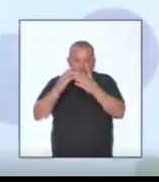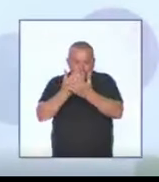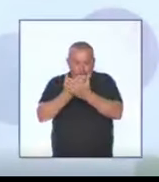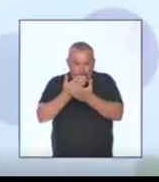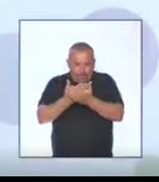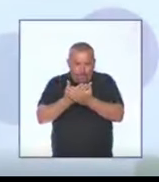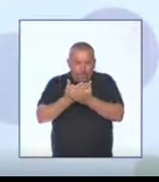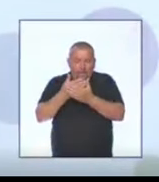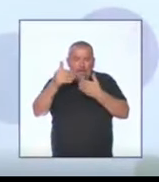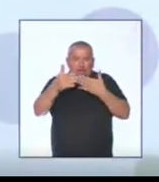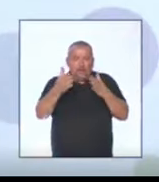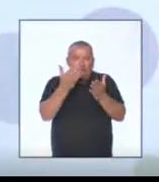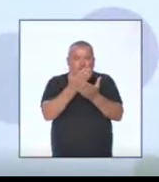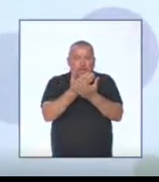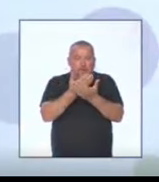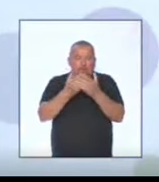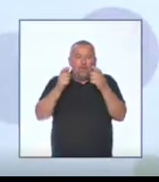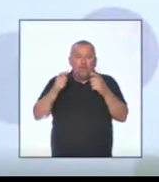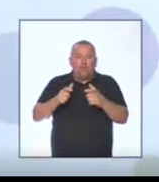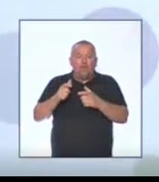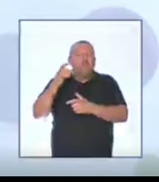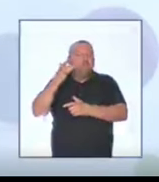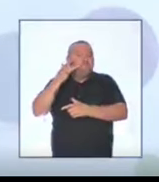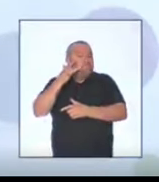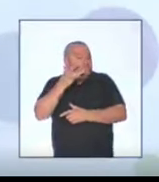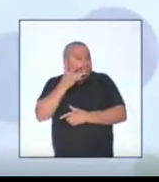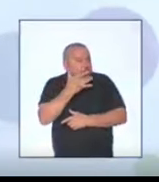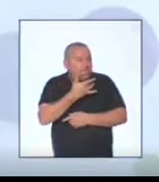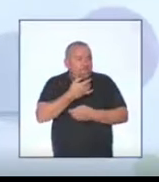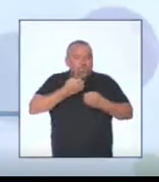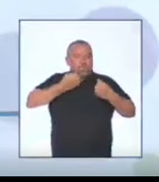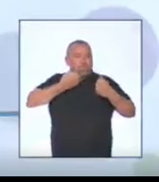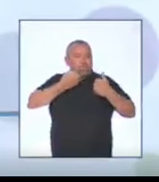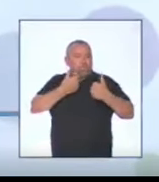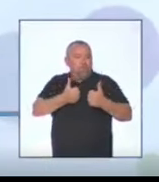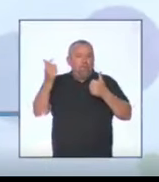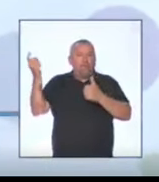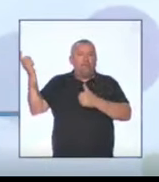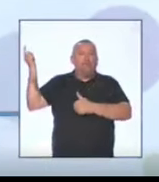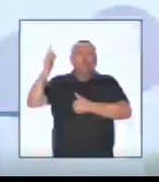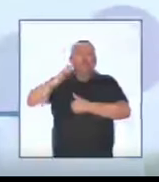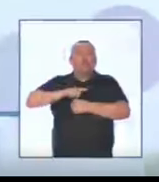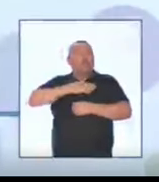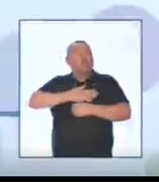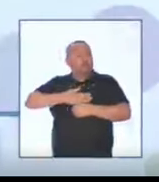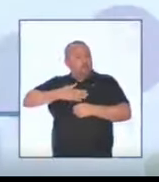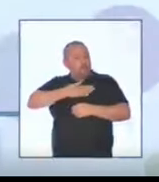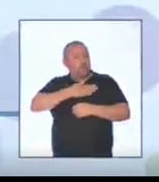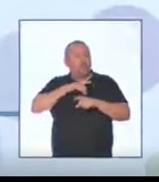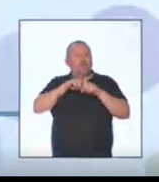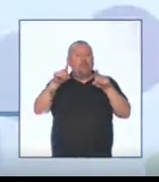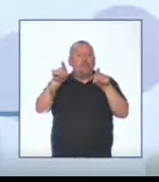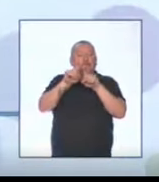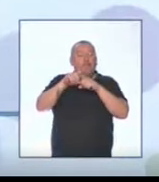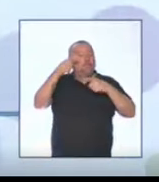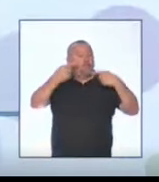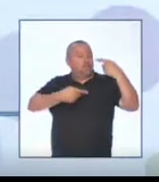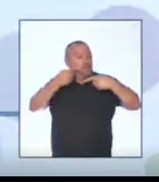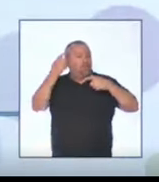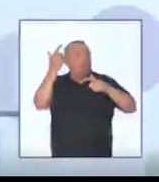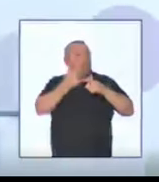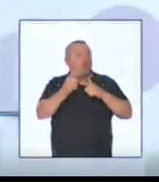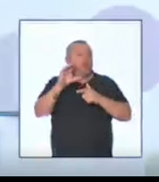é a nossa sala de aula, um lugar saudável. Um lugar que a gente possa interagir com prazer, mas também discutir ações sobre isso.